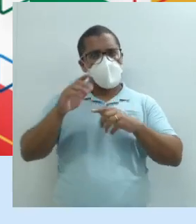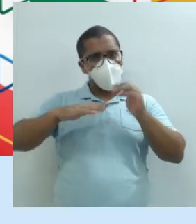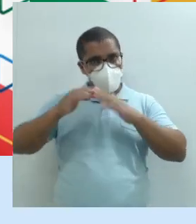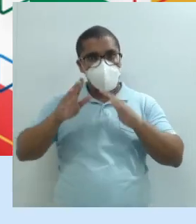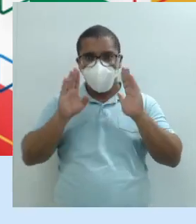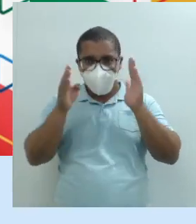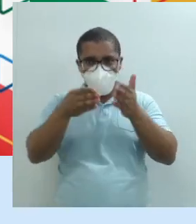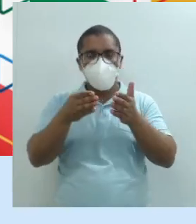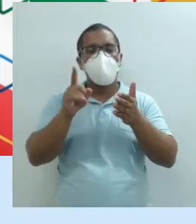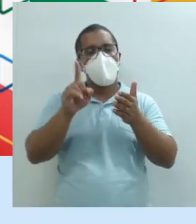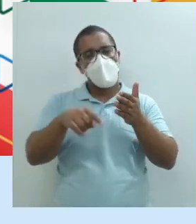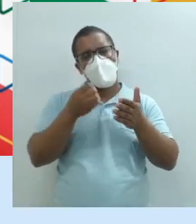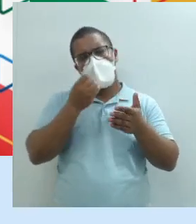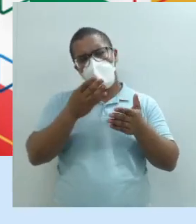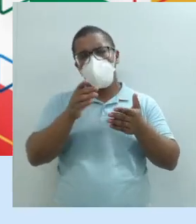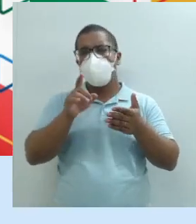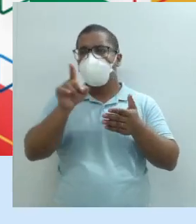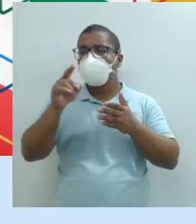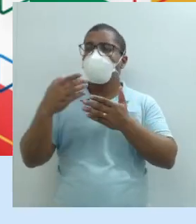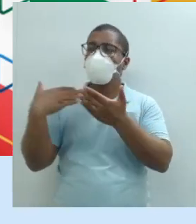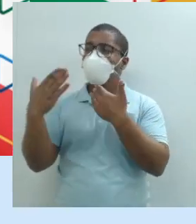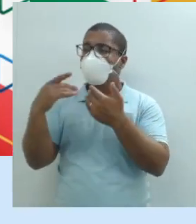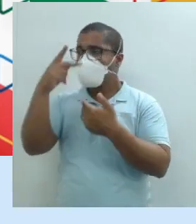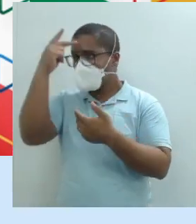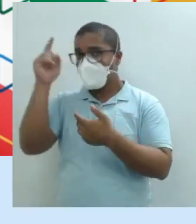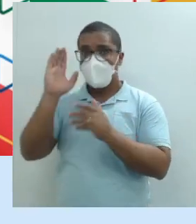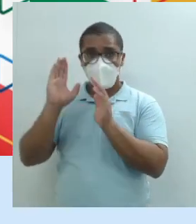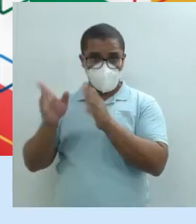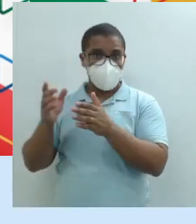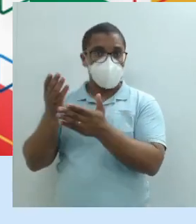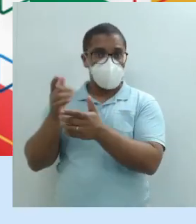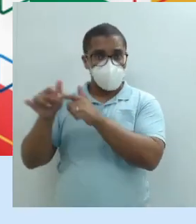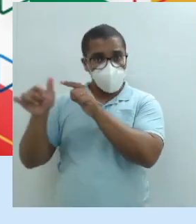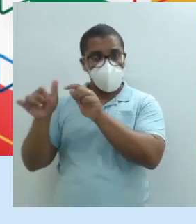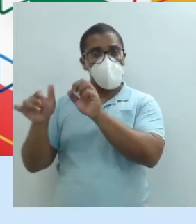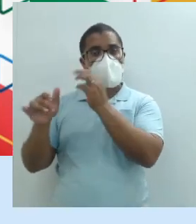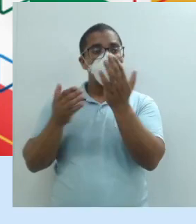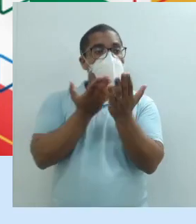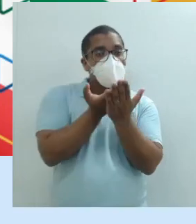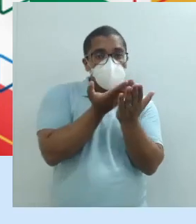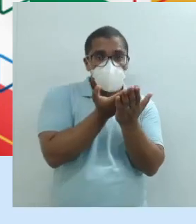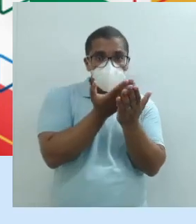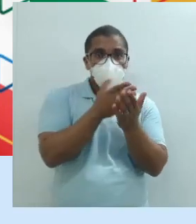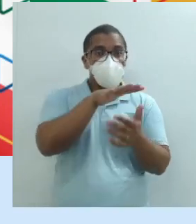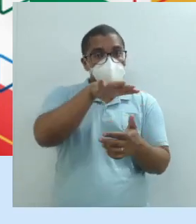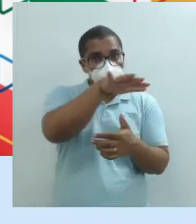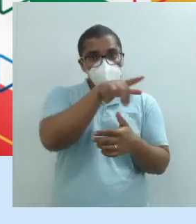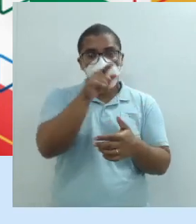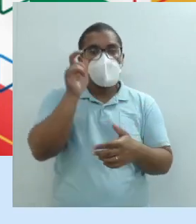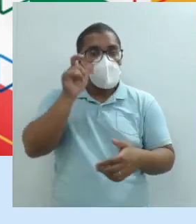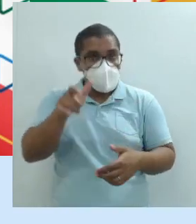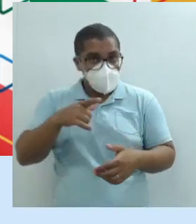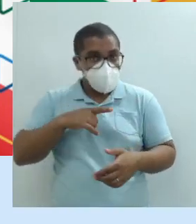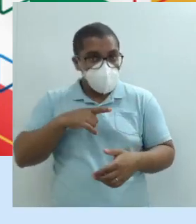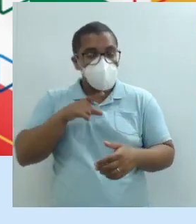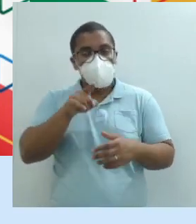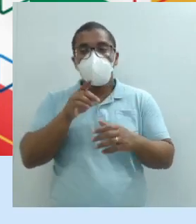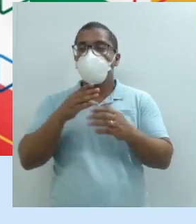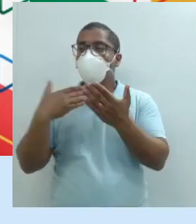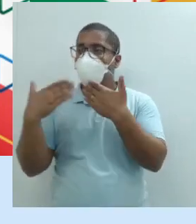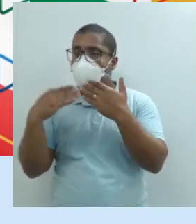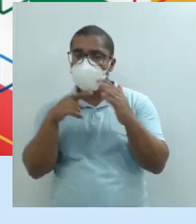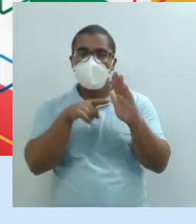poder falar com o pessoal que já trabalha ou que estuda determinada área que você tem interesse. Então é muito importante